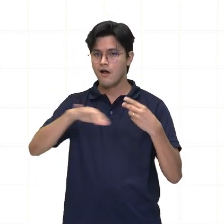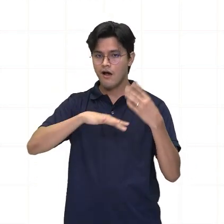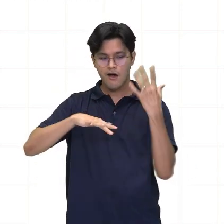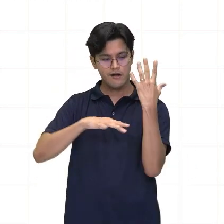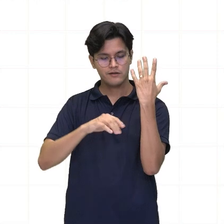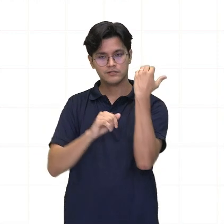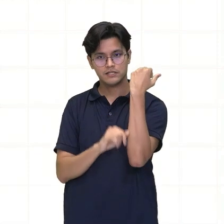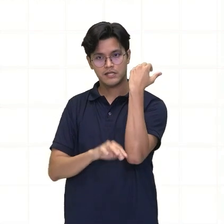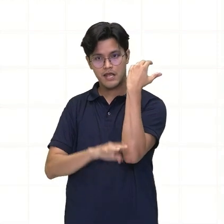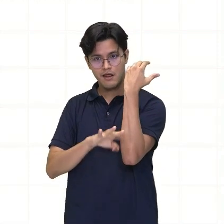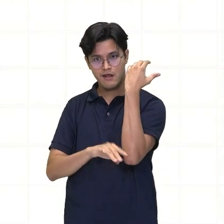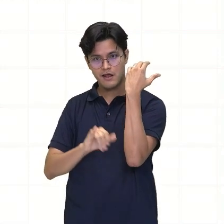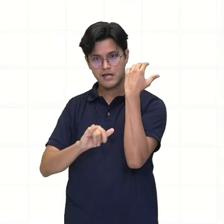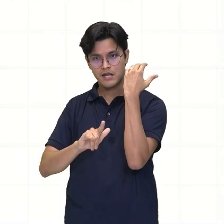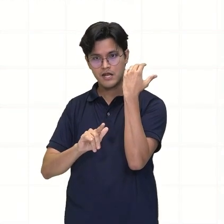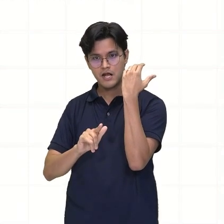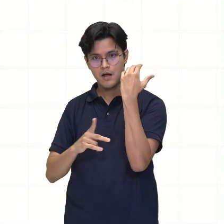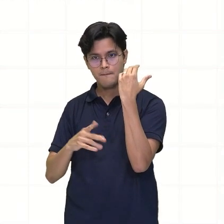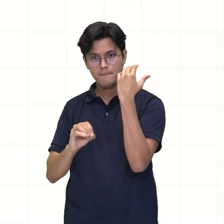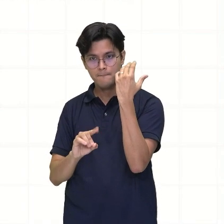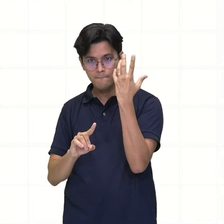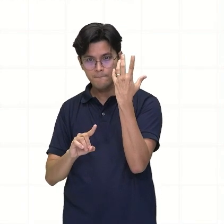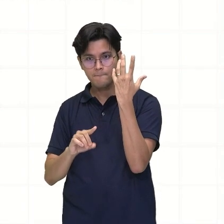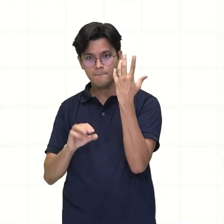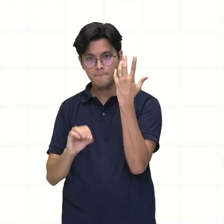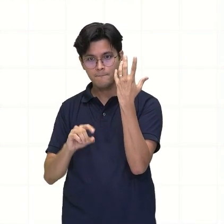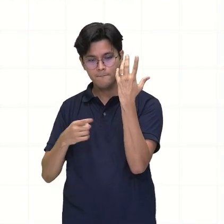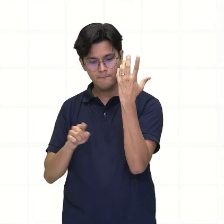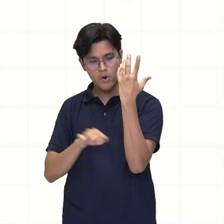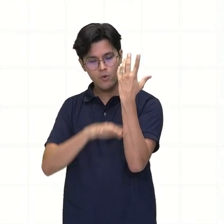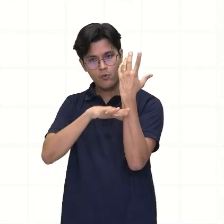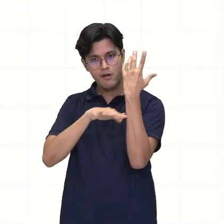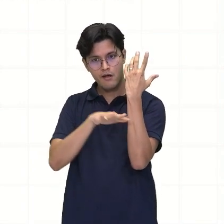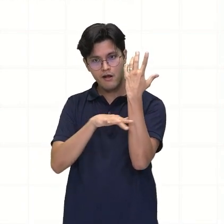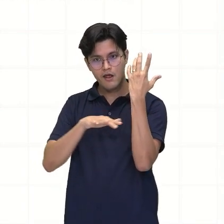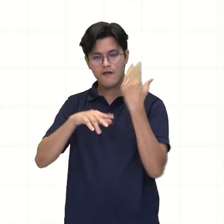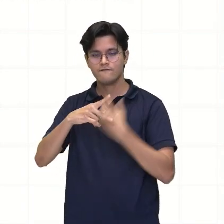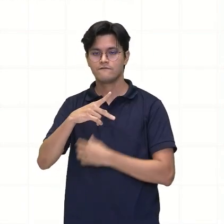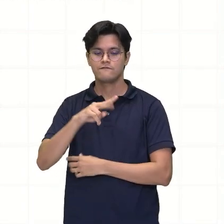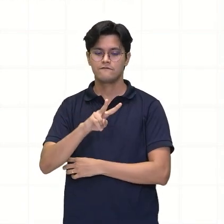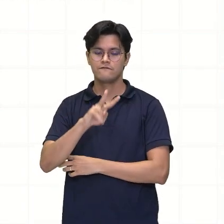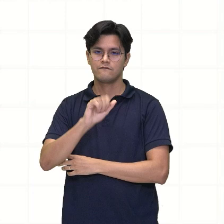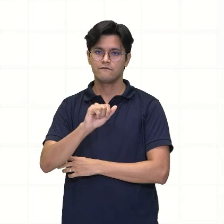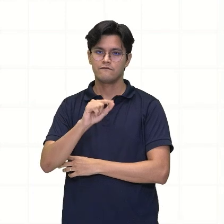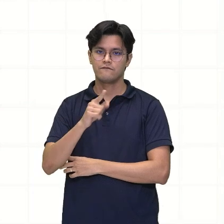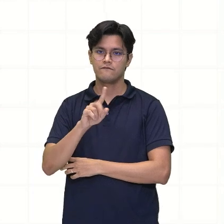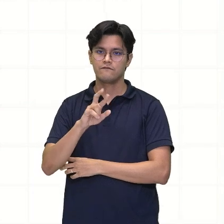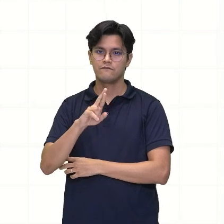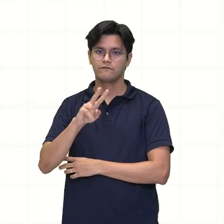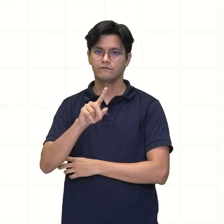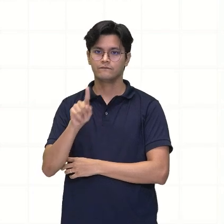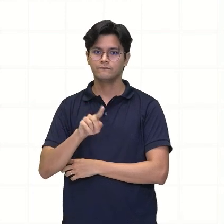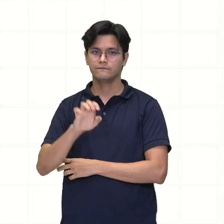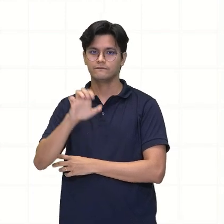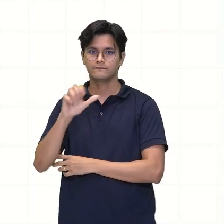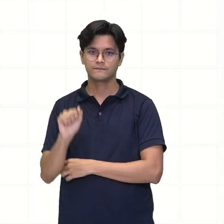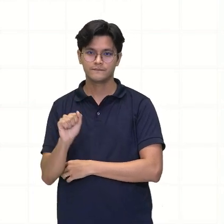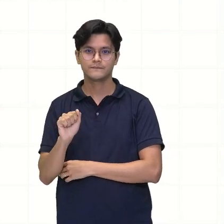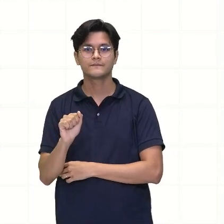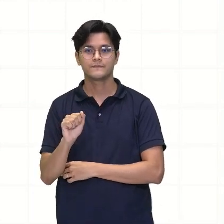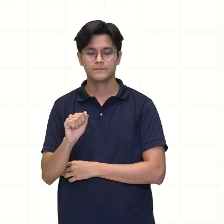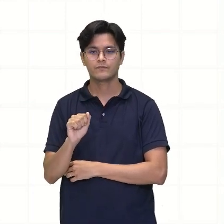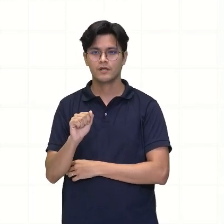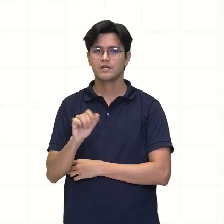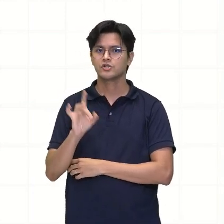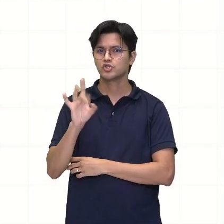de igapó. E ela vai ser inundada, gente, somente ali na cheia dos rios, tá bom? E aí